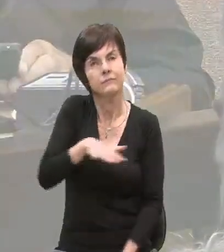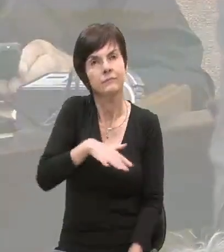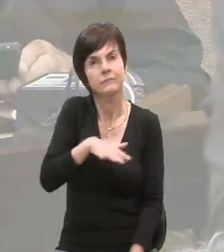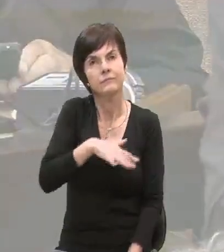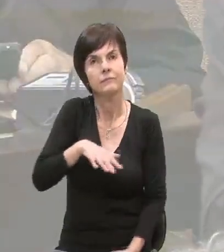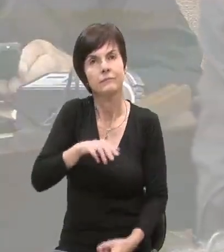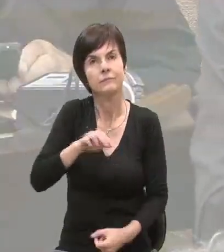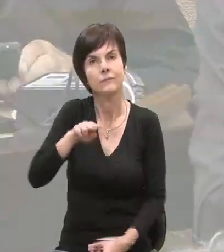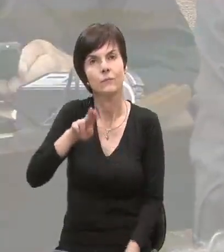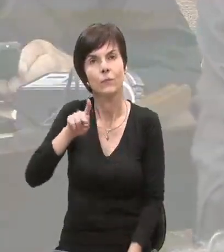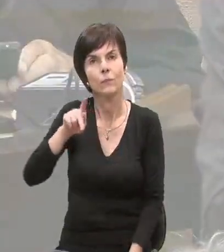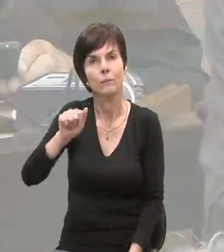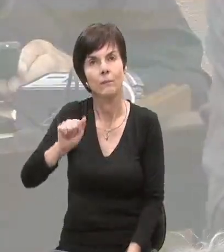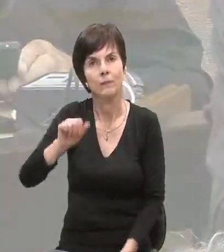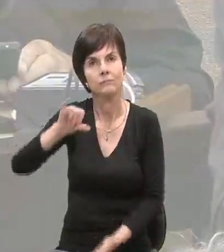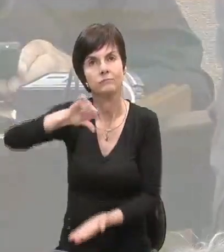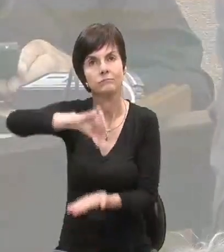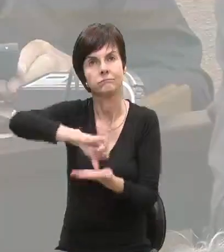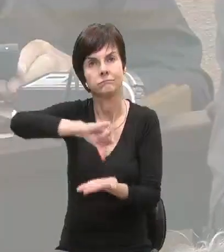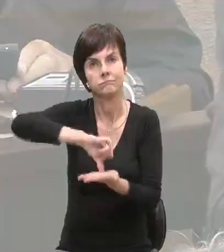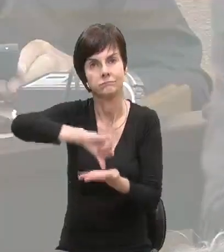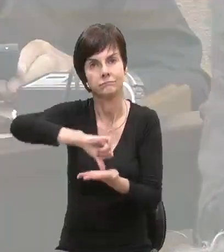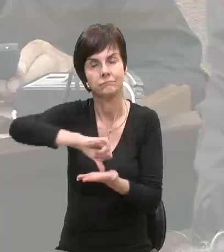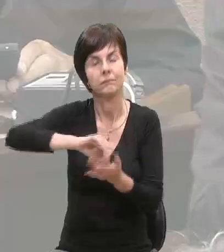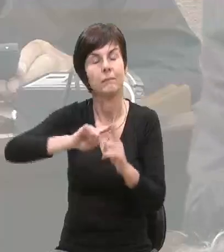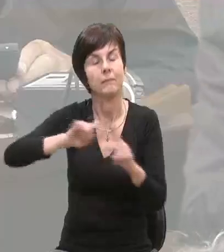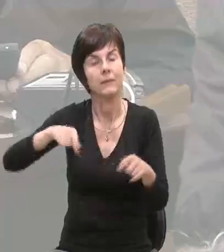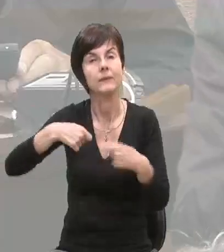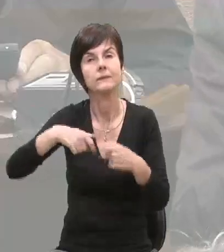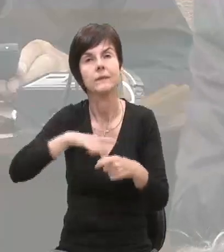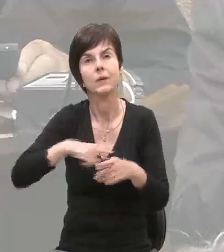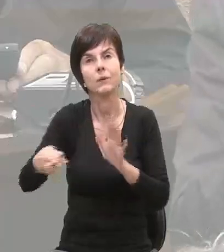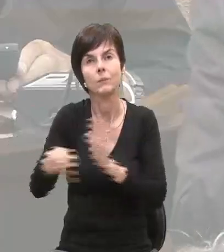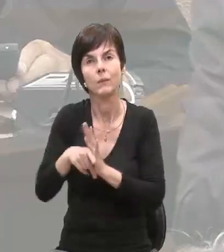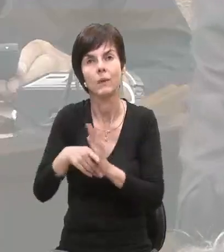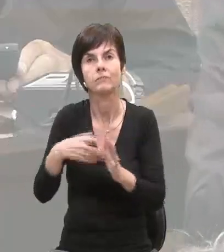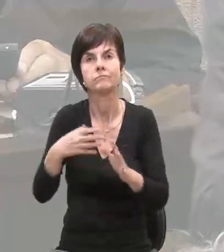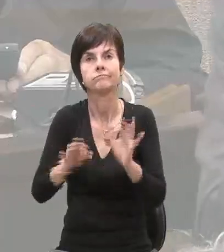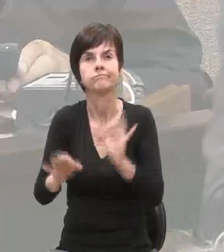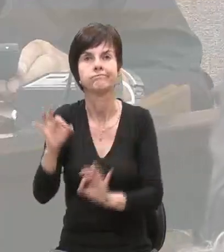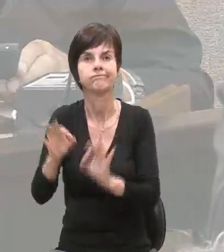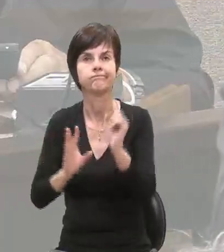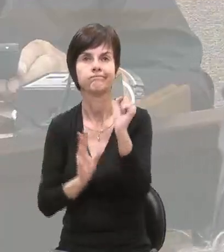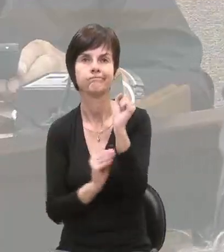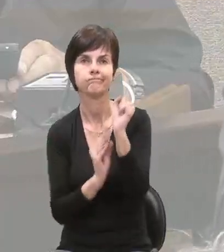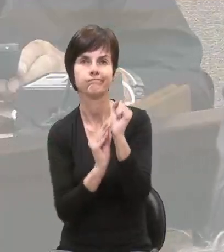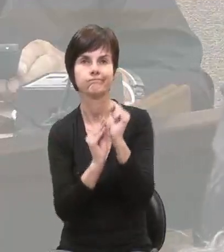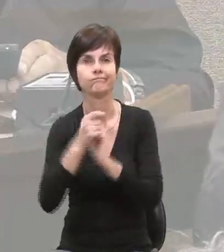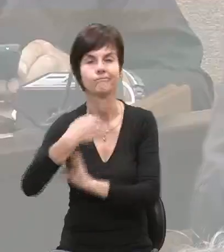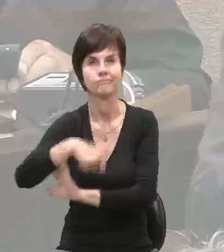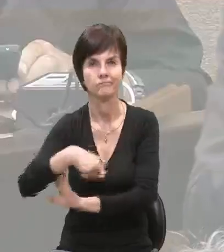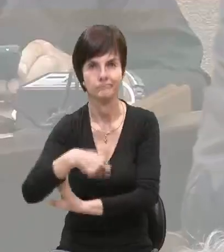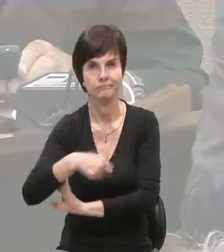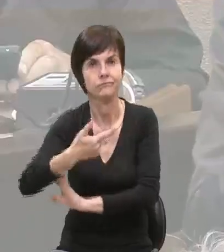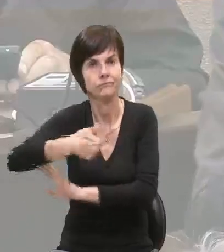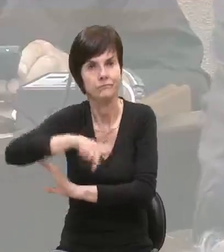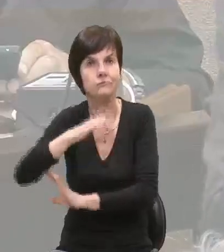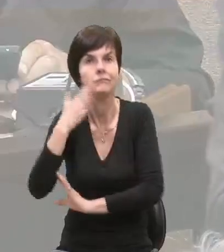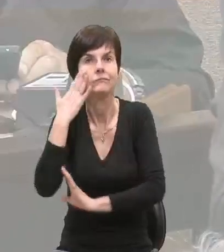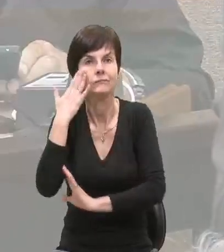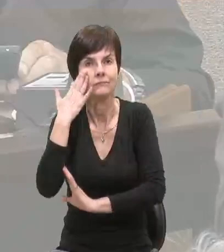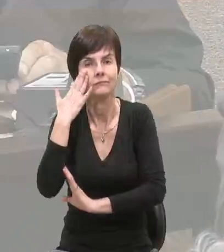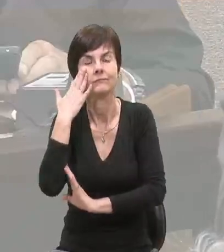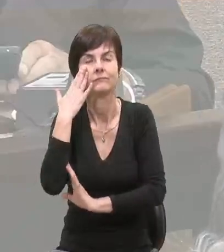UPA Central, mas a gente tem que seguir os ritos jurídicos que é necessário. E a gente sabe que quando